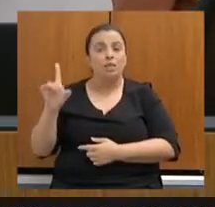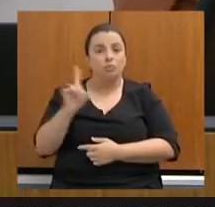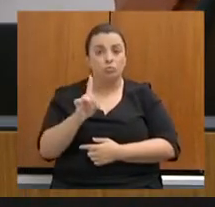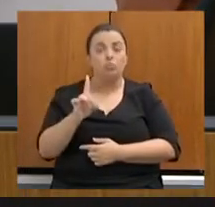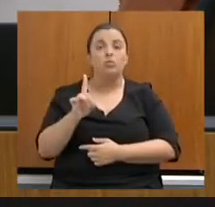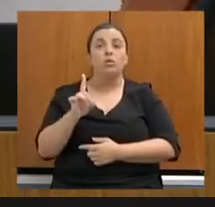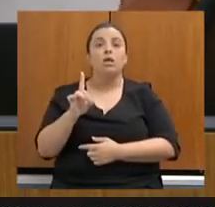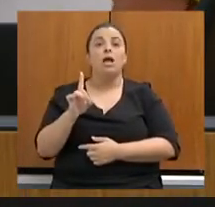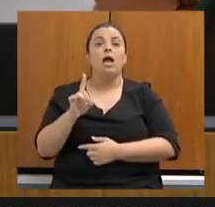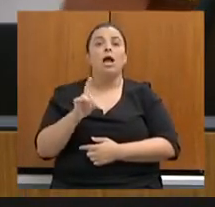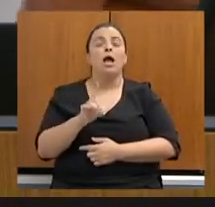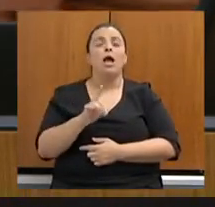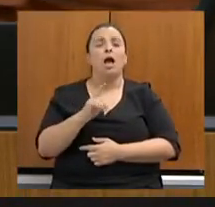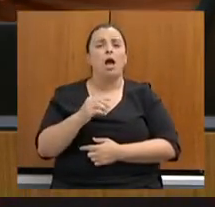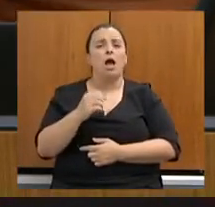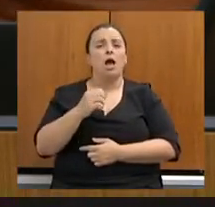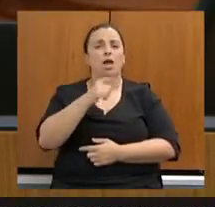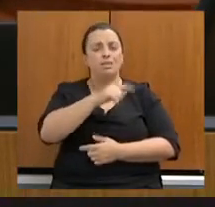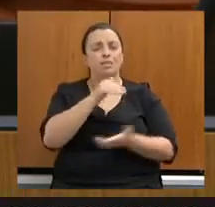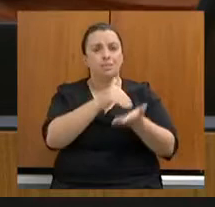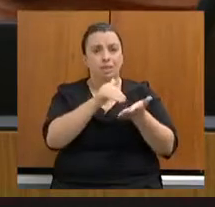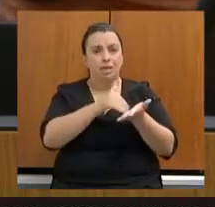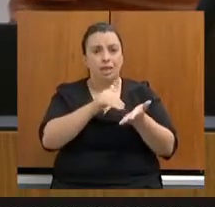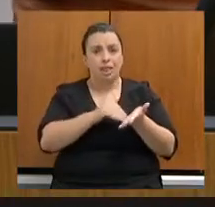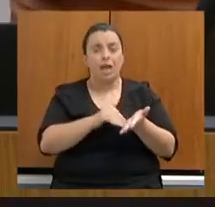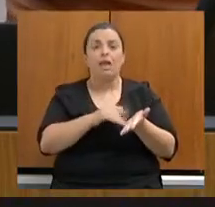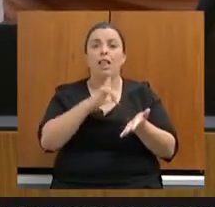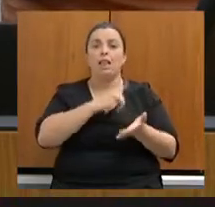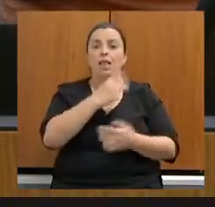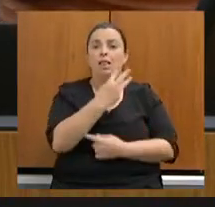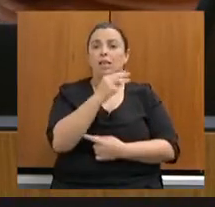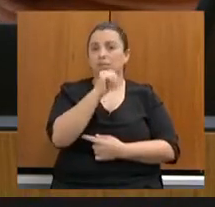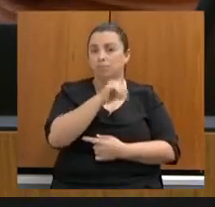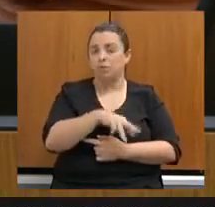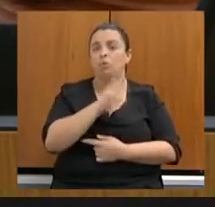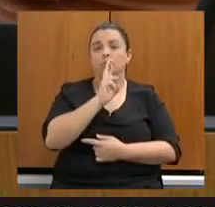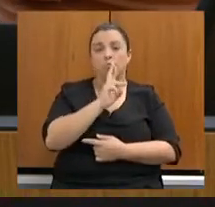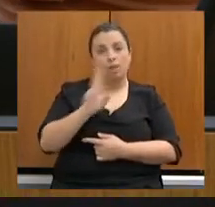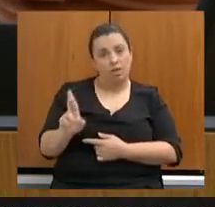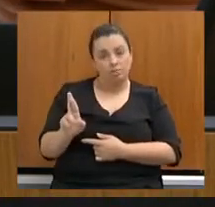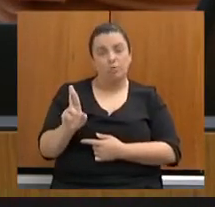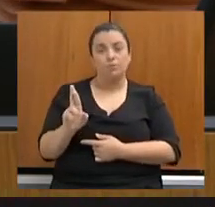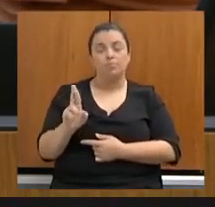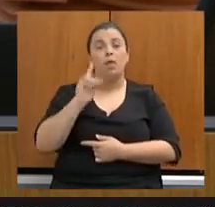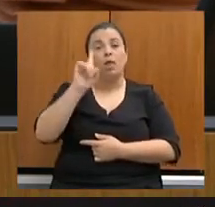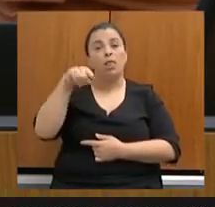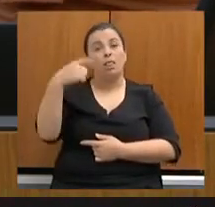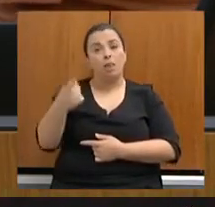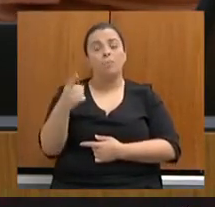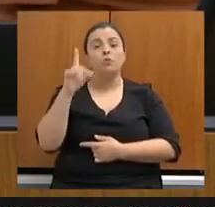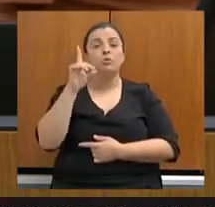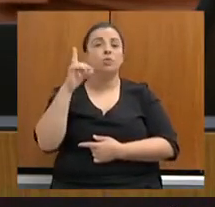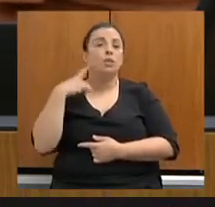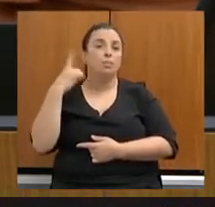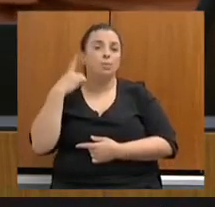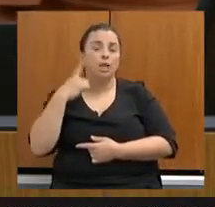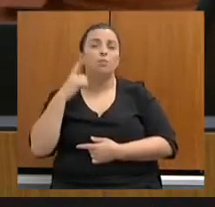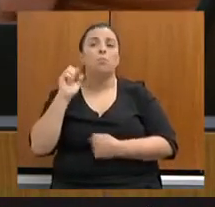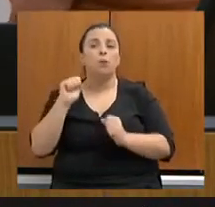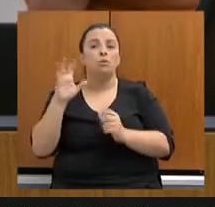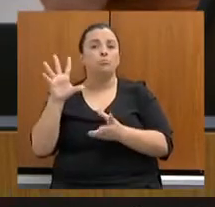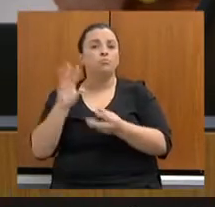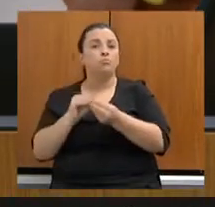autoridade Estadual secretária disporá de três minutos para respondê-la em seguida o deputado poderá fazer